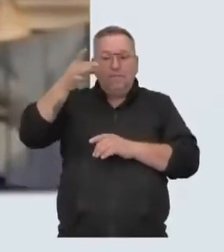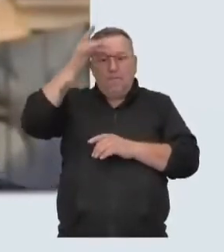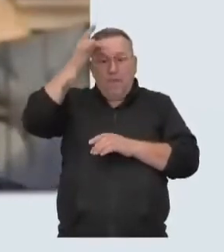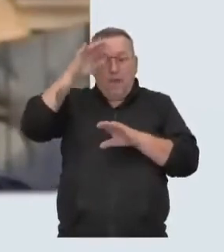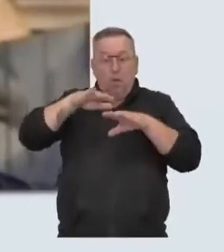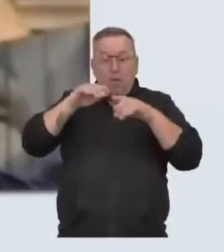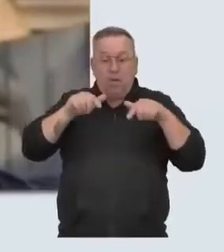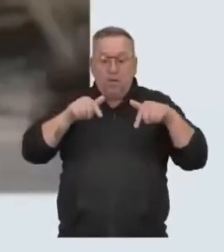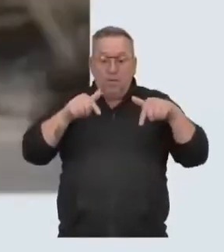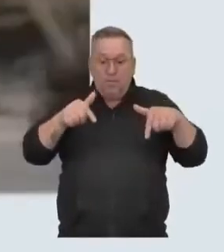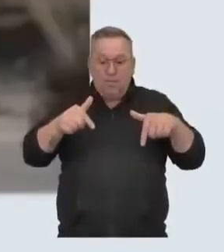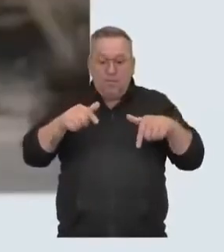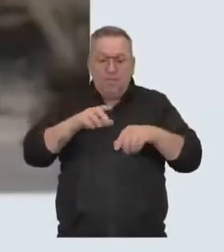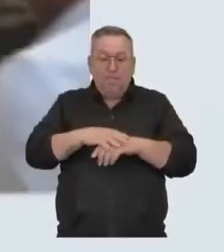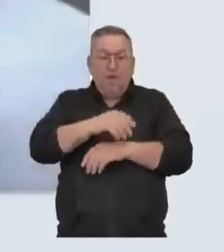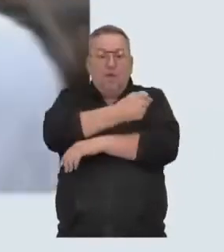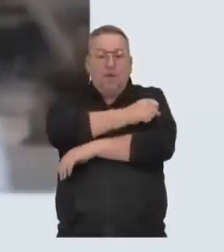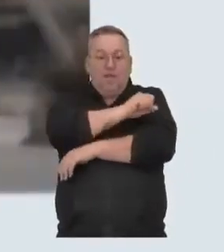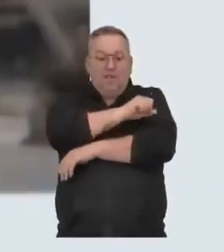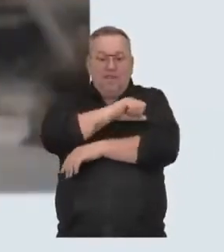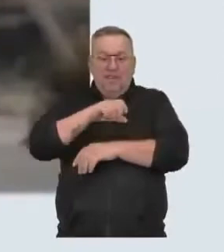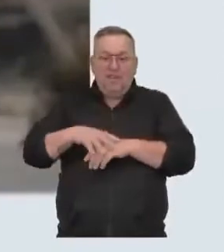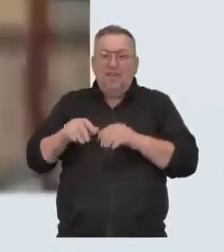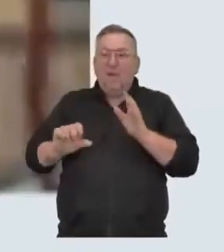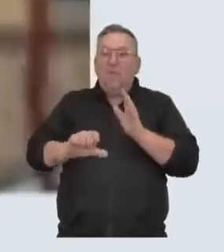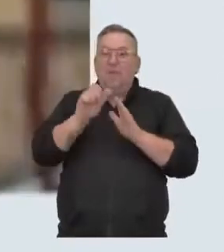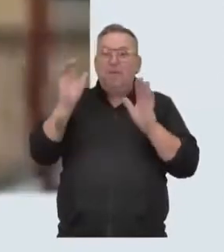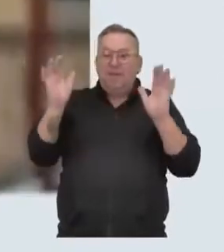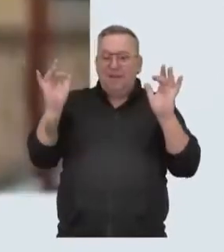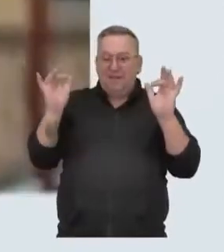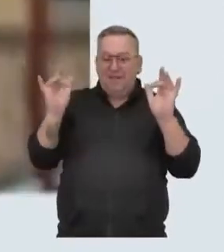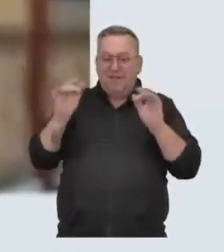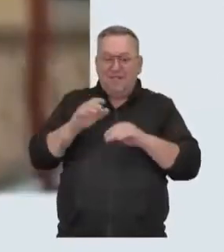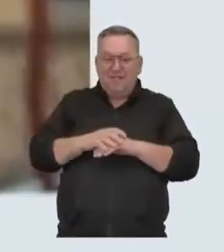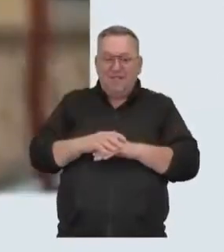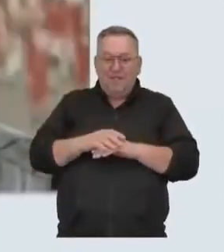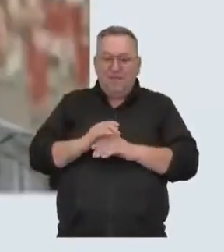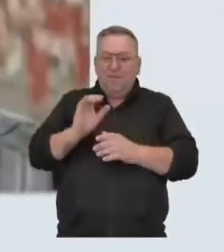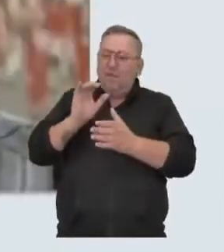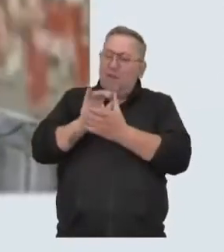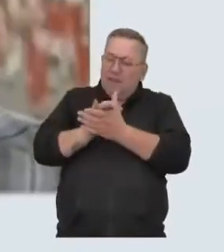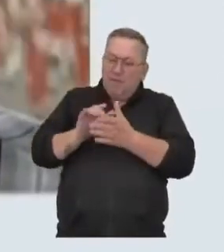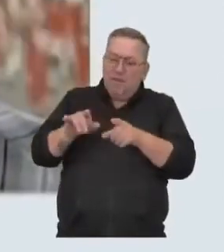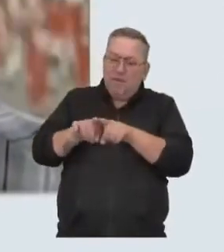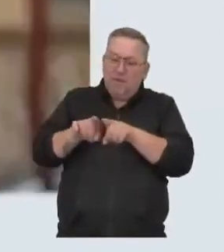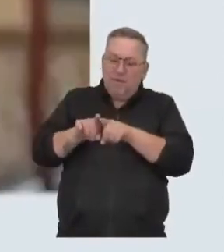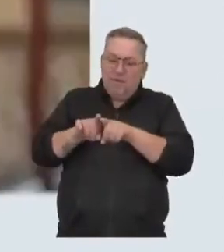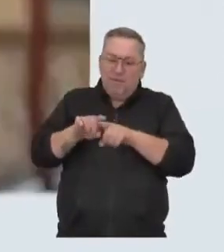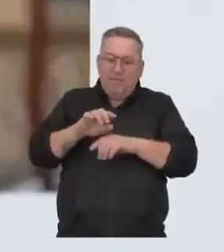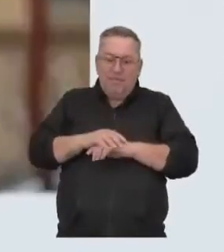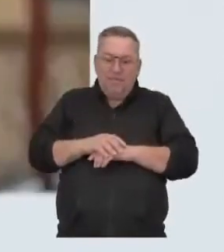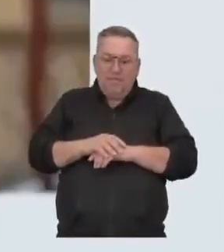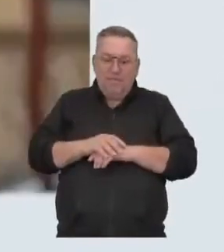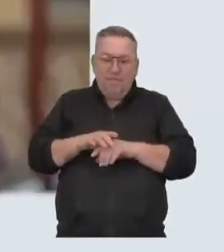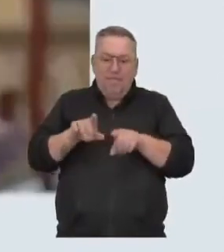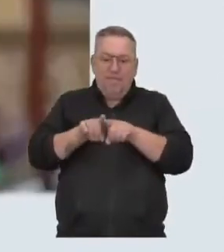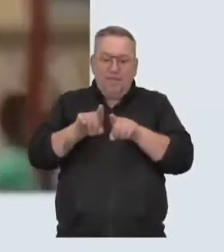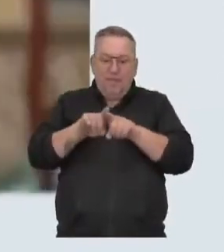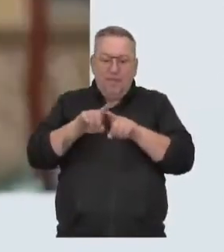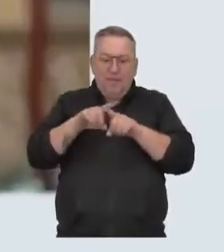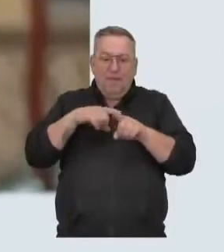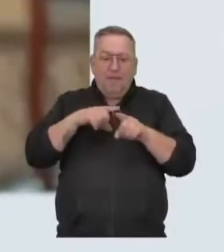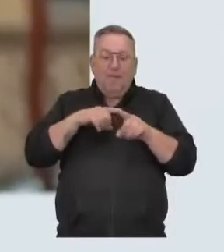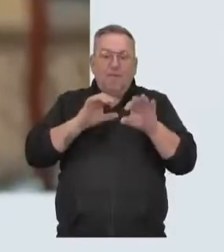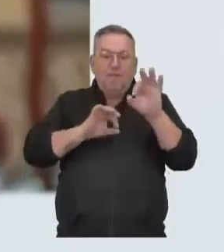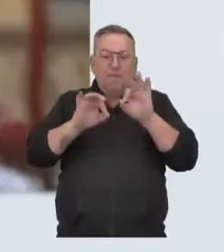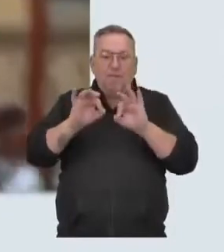formei na 8ª série. Primeiro namorado, por exemplo. O meu casamento, eu não esqueço também. O nascimento da minha filha. E também a minha separação também